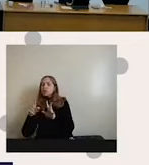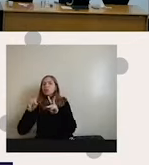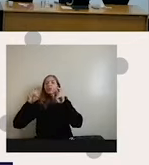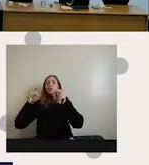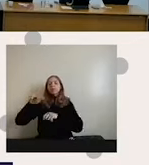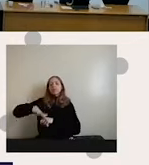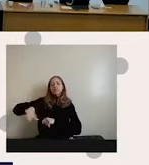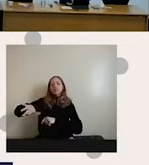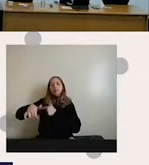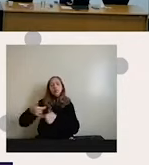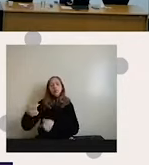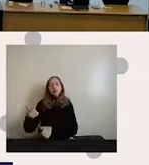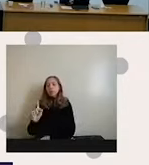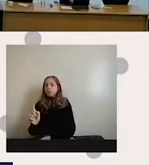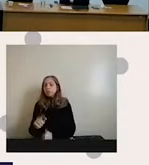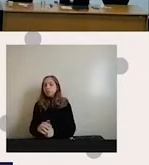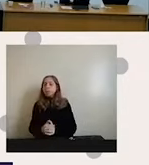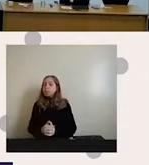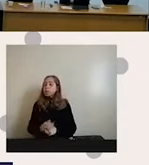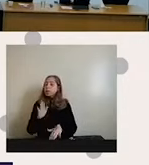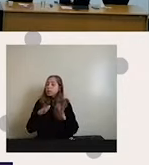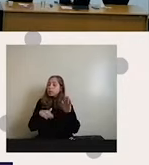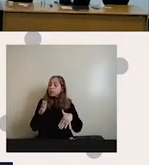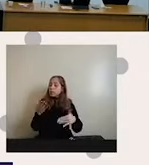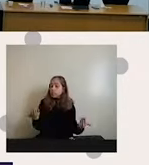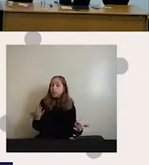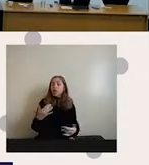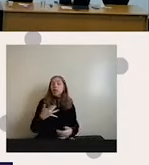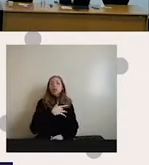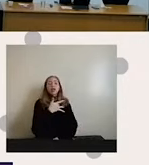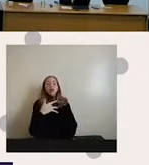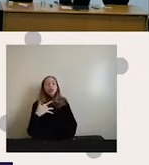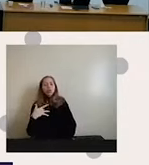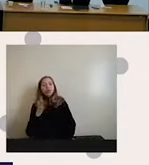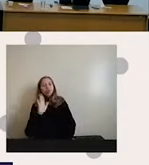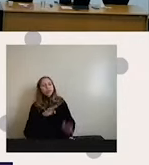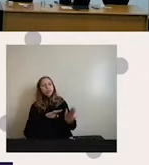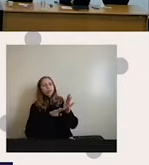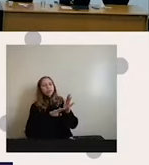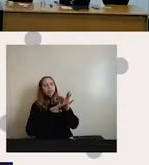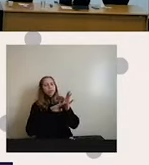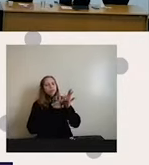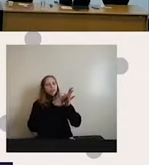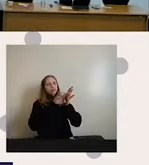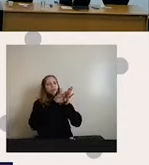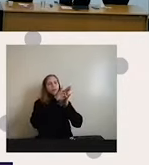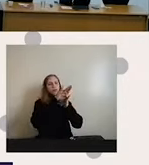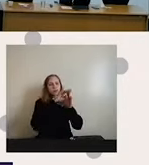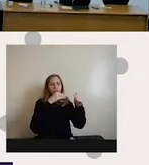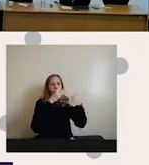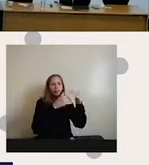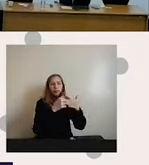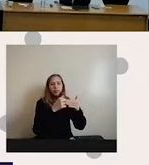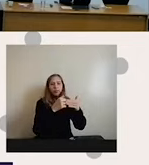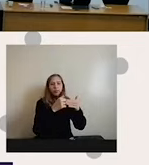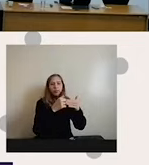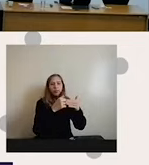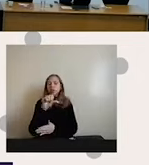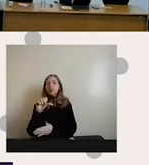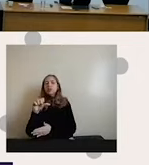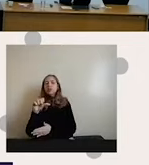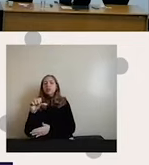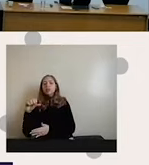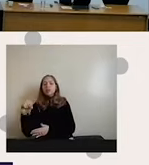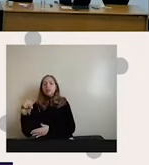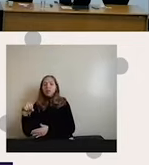na saúde nós já avançamos, então, nessa questão já desde a década de 90, em que a gente entende a classificação de Schilling, né? Então, como o Dr. João